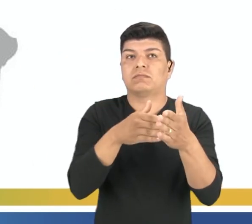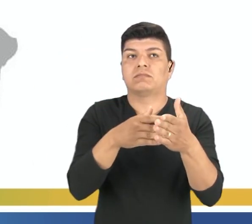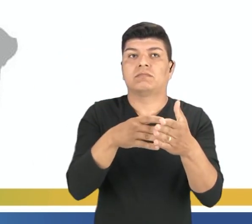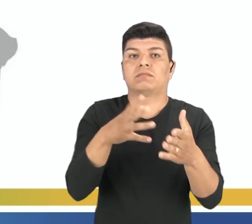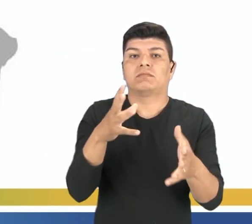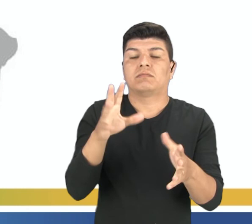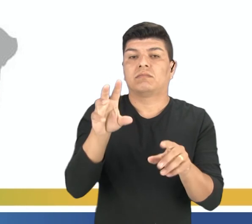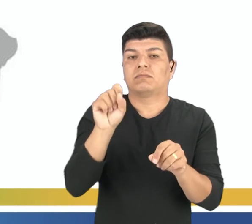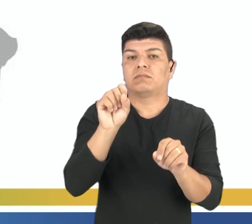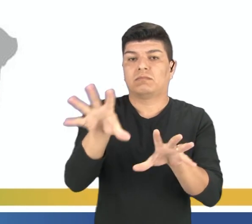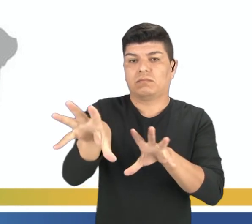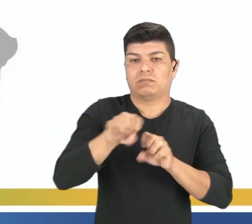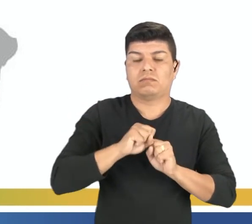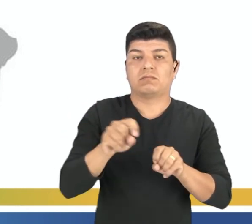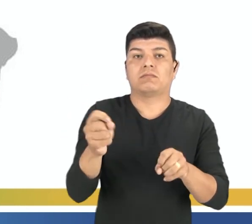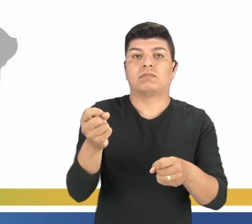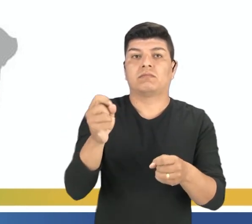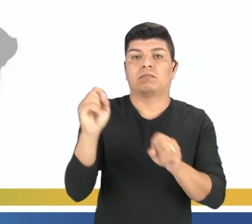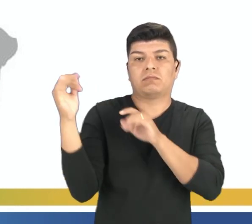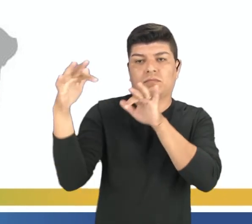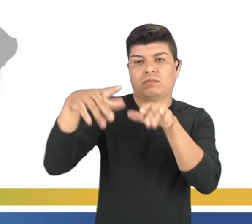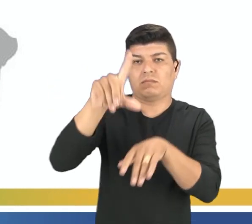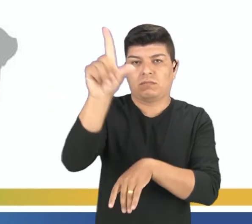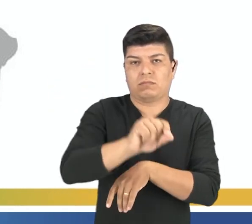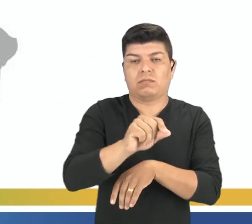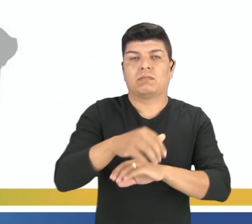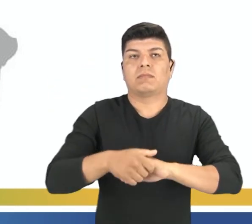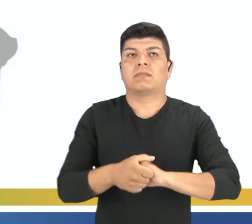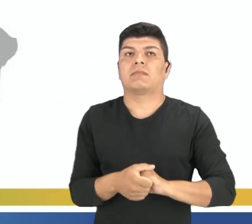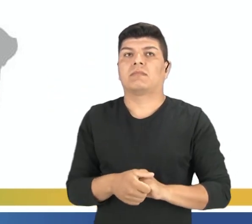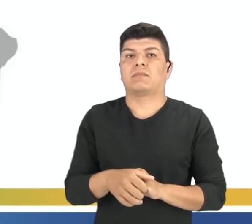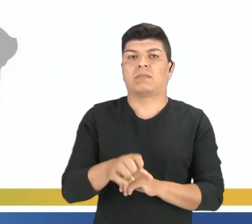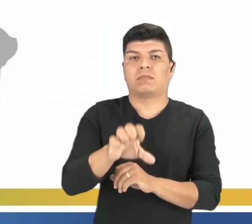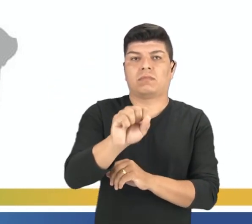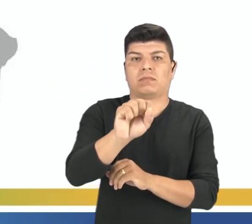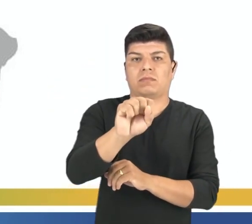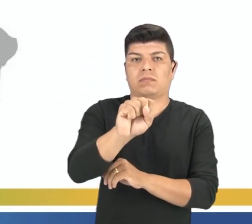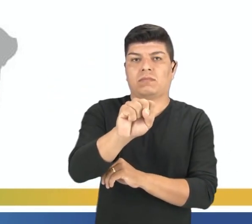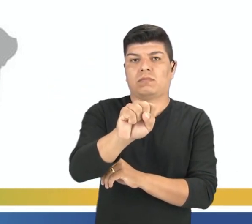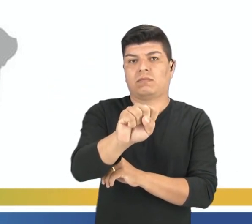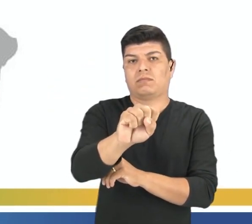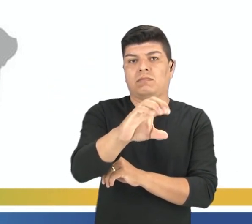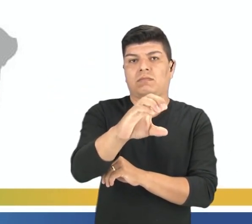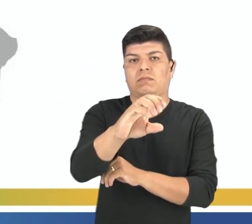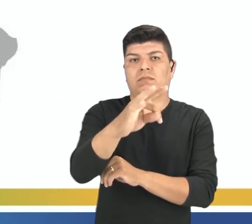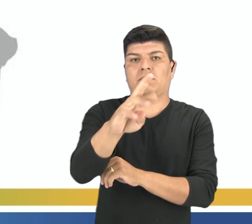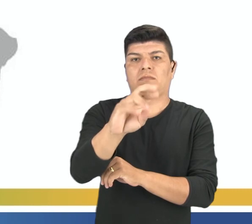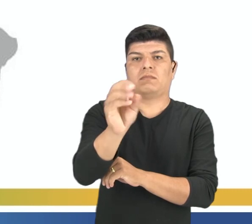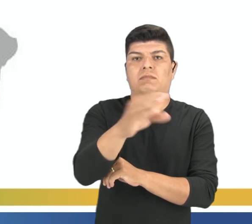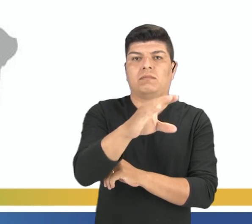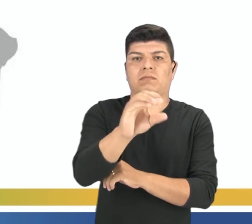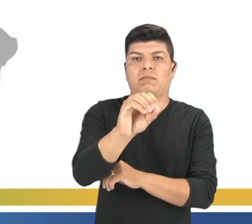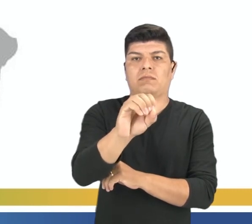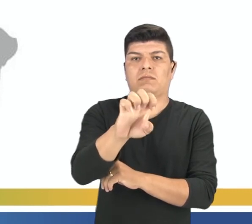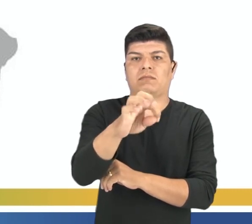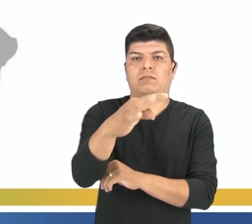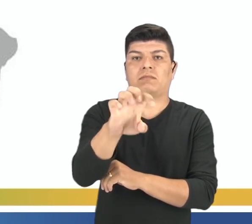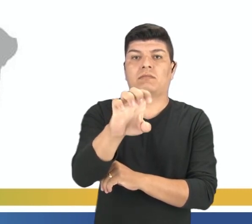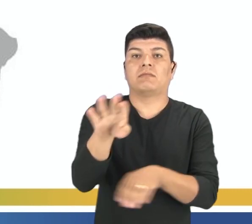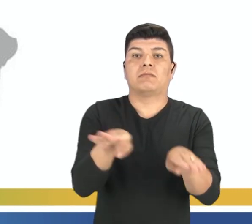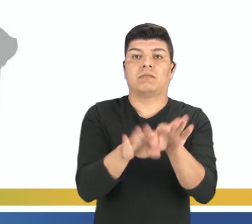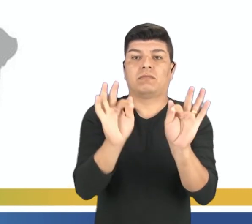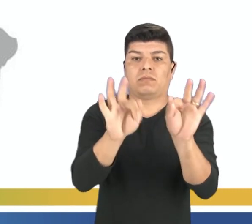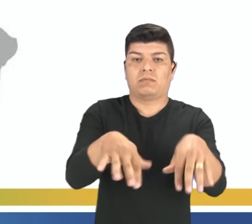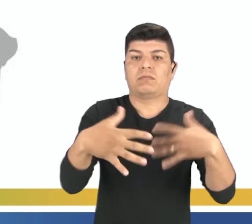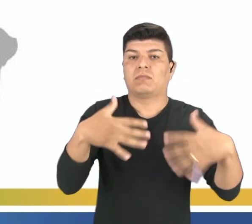Sudeste atrai menos migrantes. No Centro-Oeste e Norte, a gente pode colocar o exemplo do Paraná, o fim